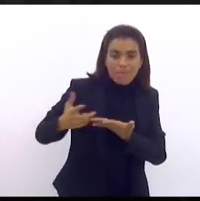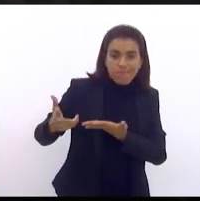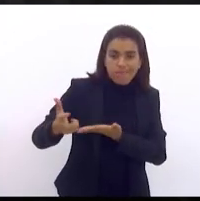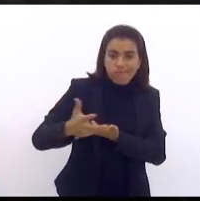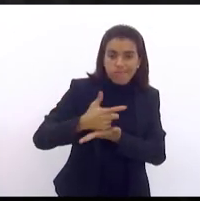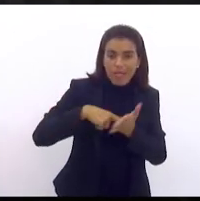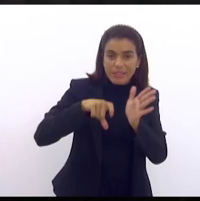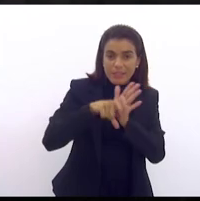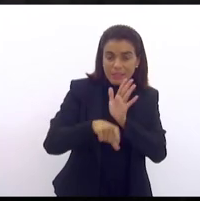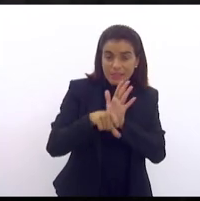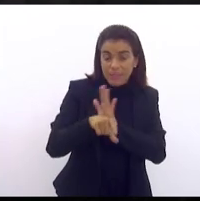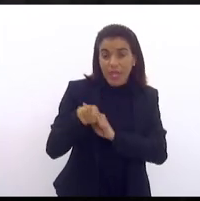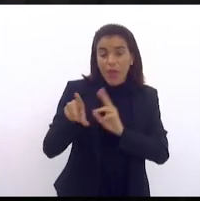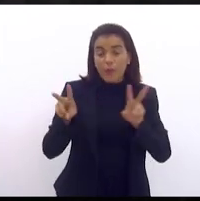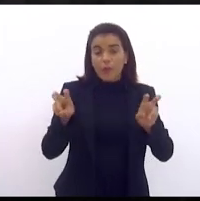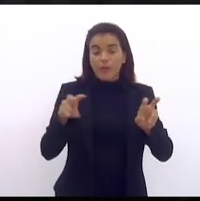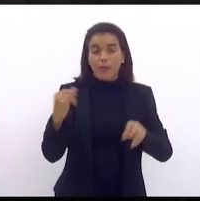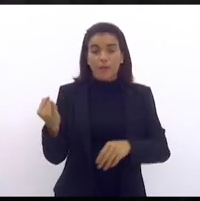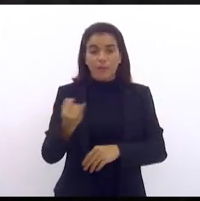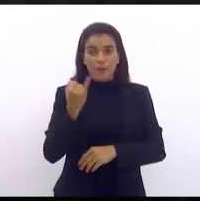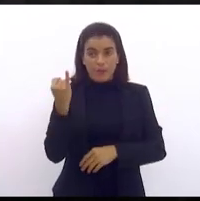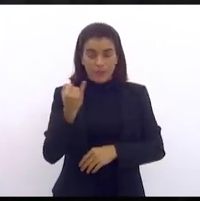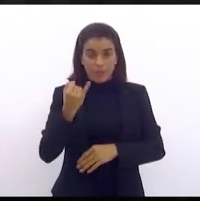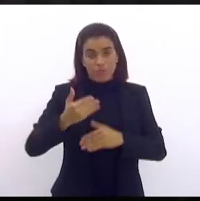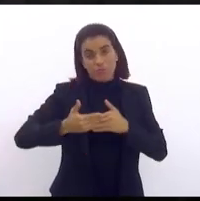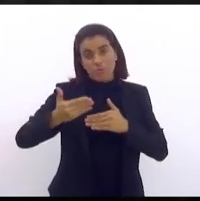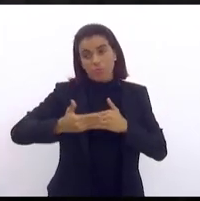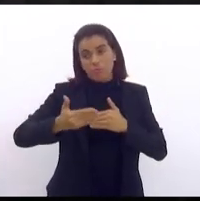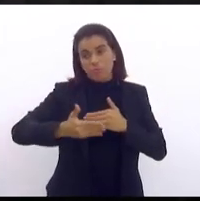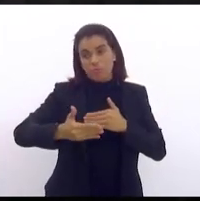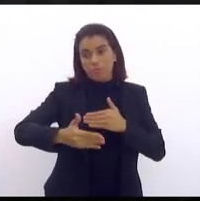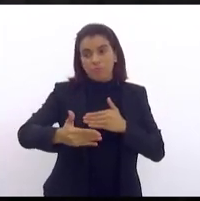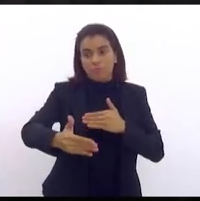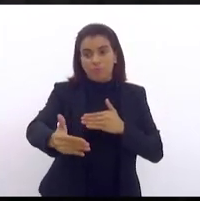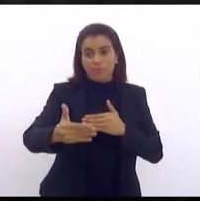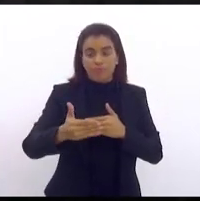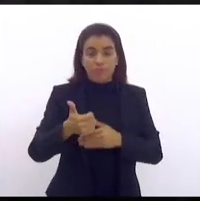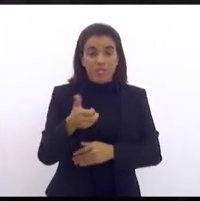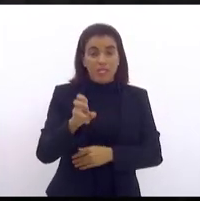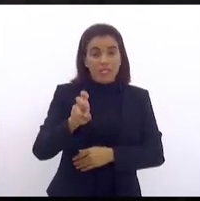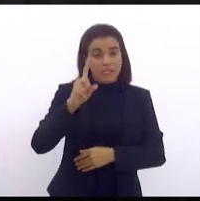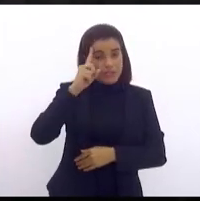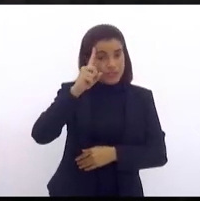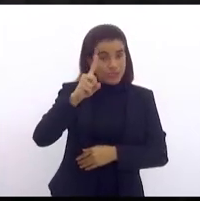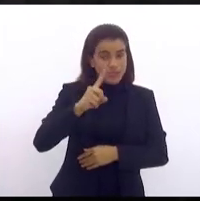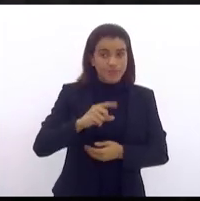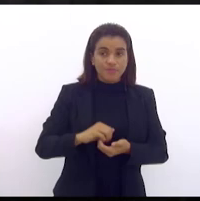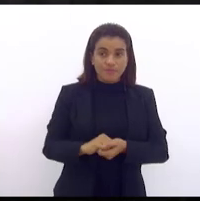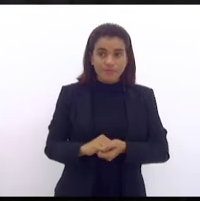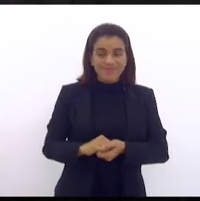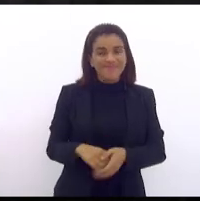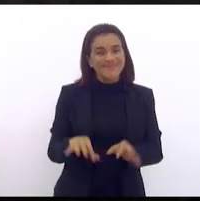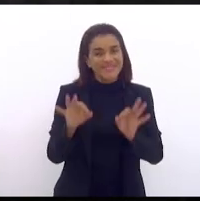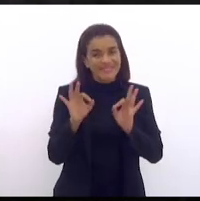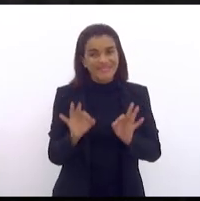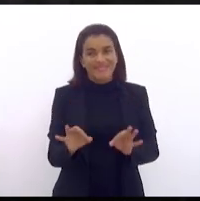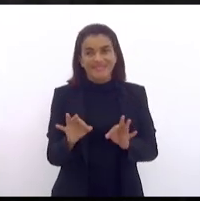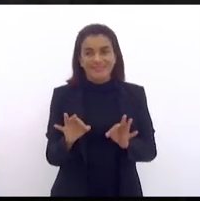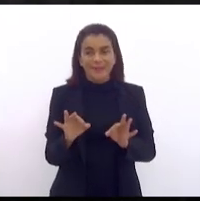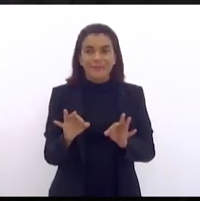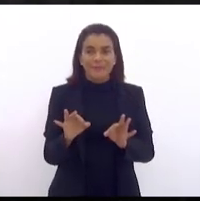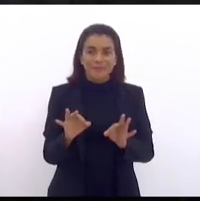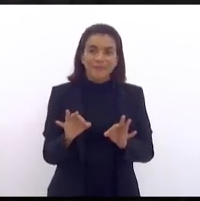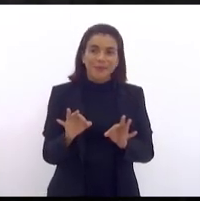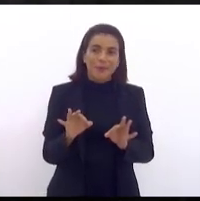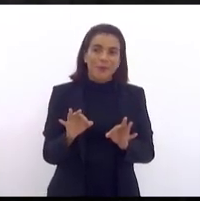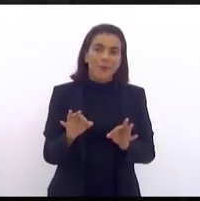absolutamente relevante nos próximos 15 dias exatamente por causa do princípio